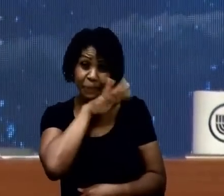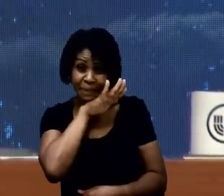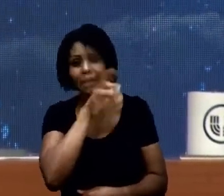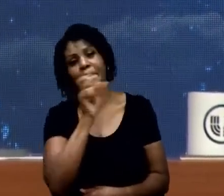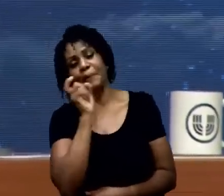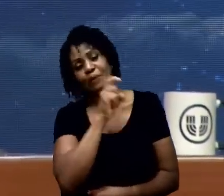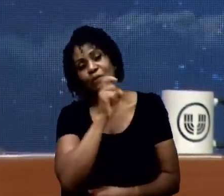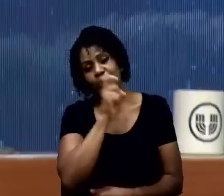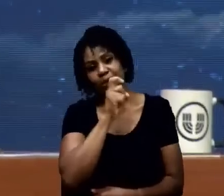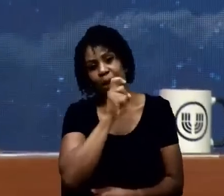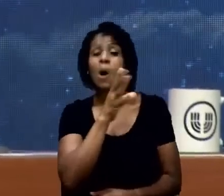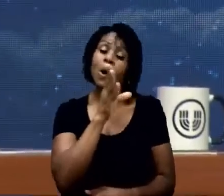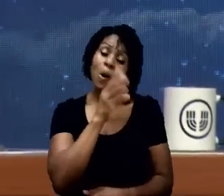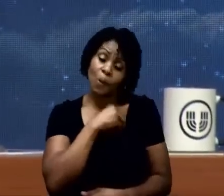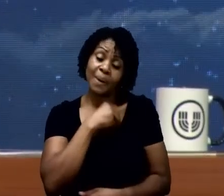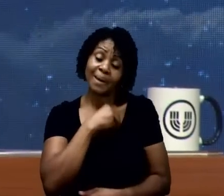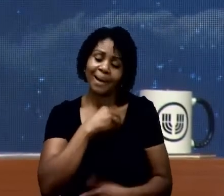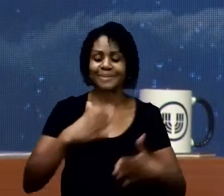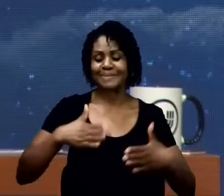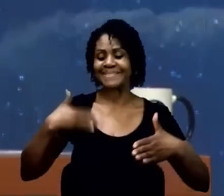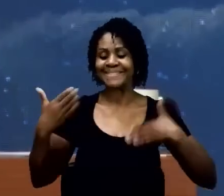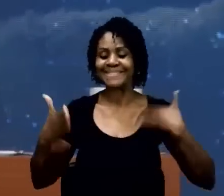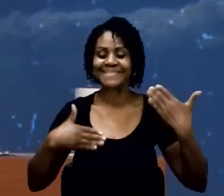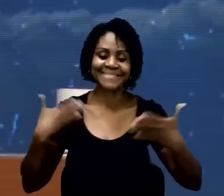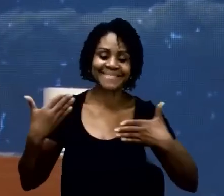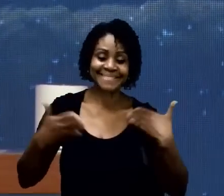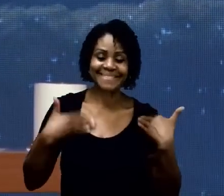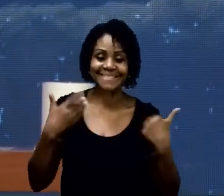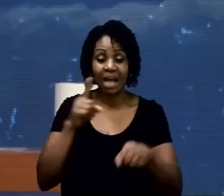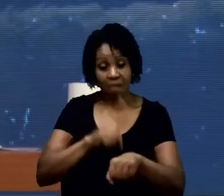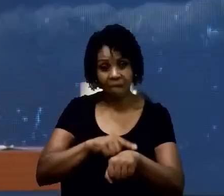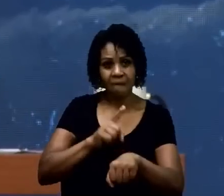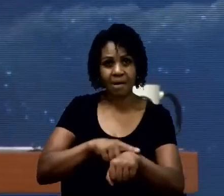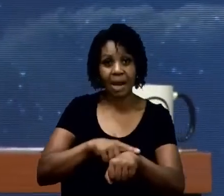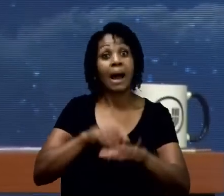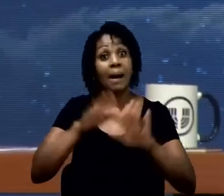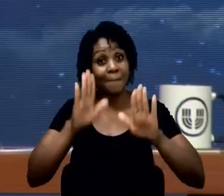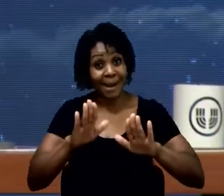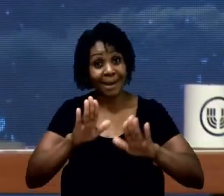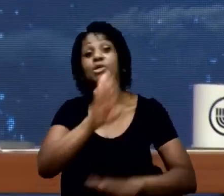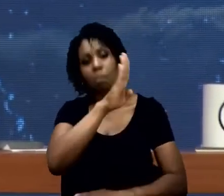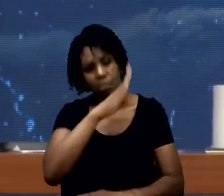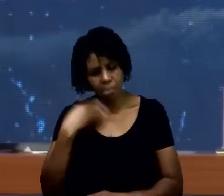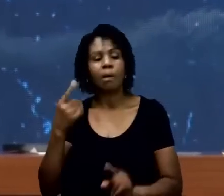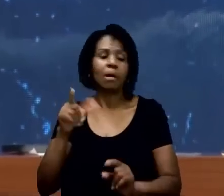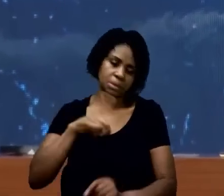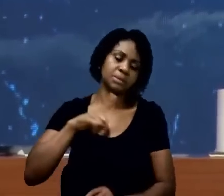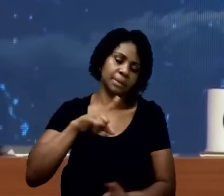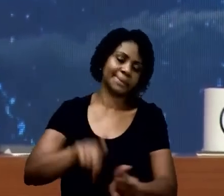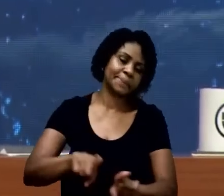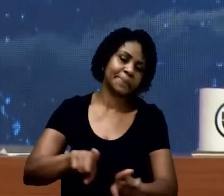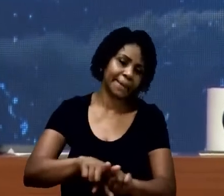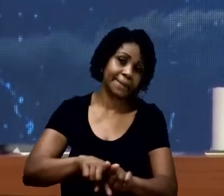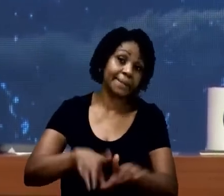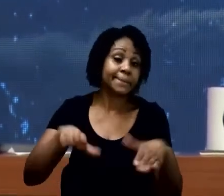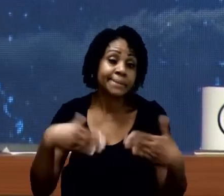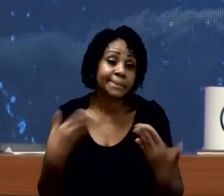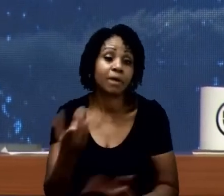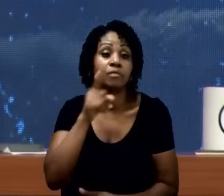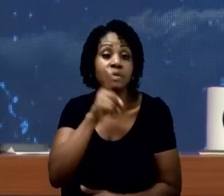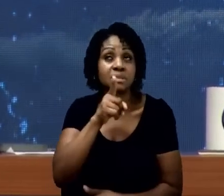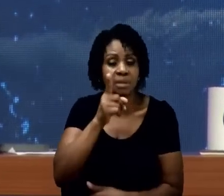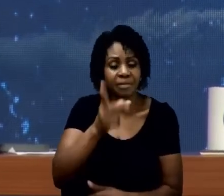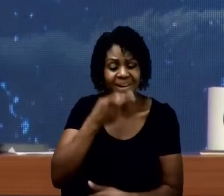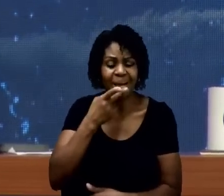mentindo. O pecado, ele dá um prazer imediato. Mas ele também dá uma morte bem rápida também. Então você tem que